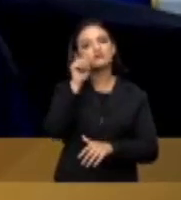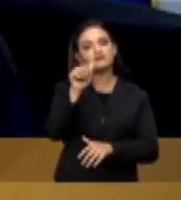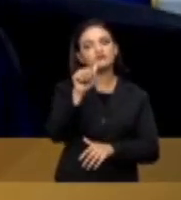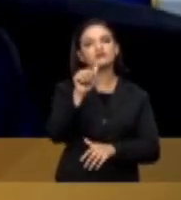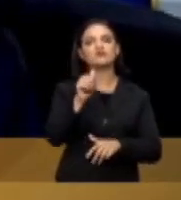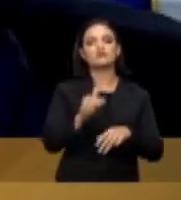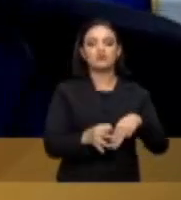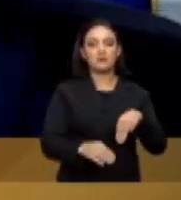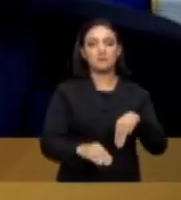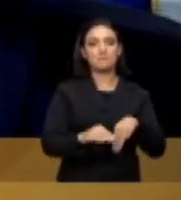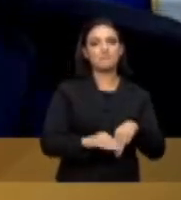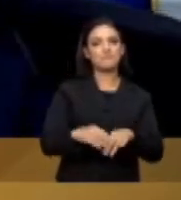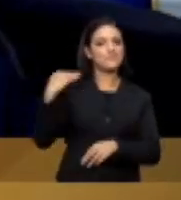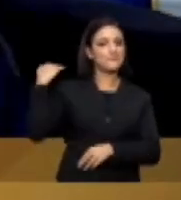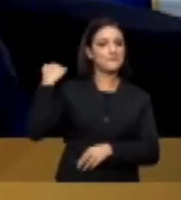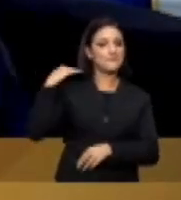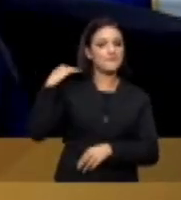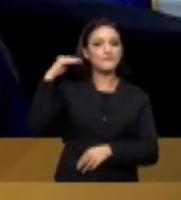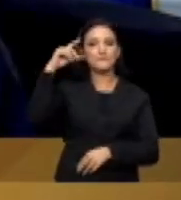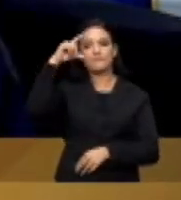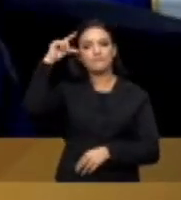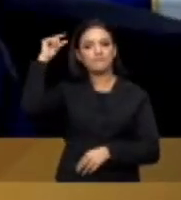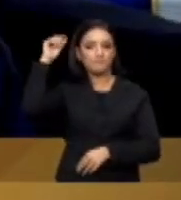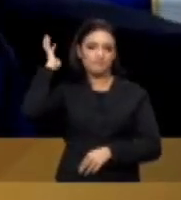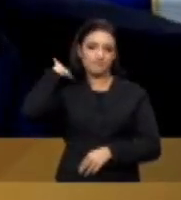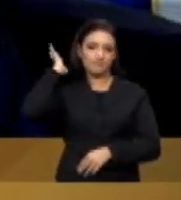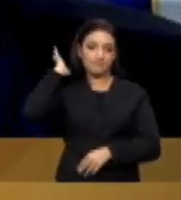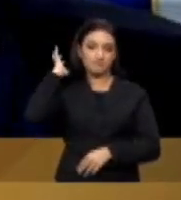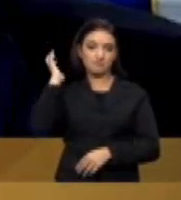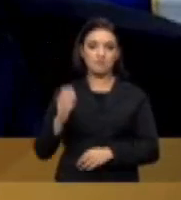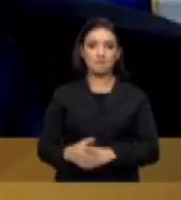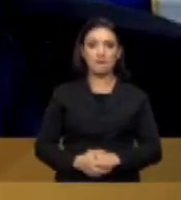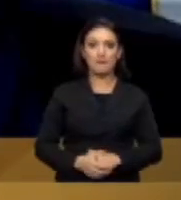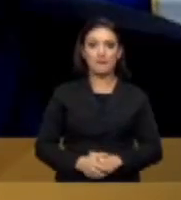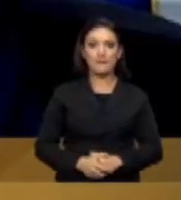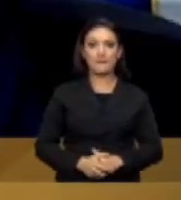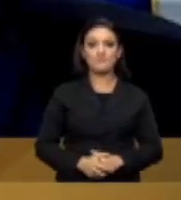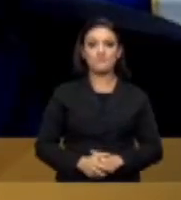e Rosa Weber, excelentíssimos senhores ministros, e